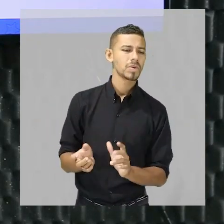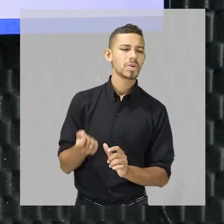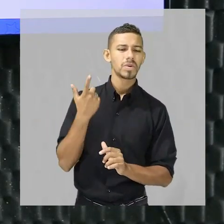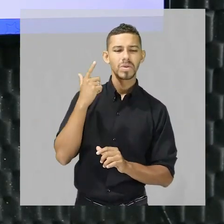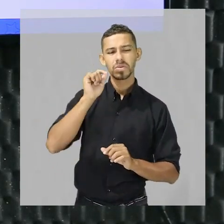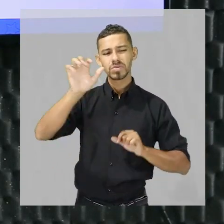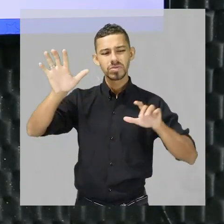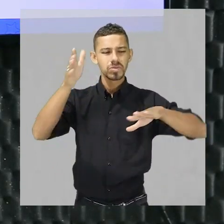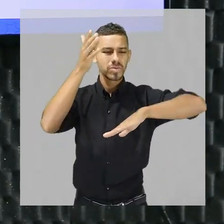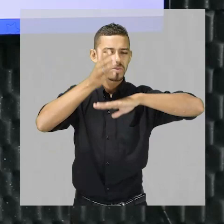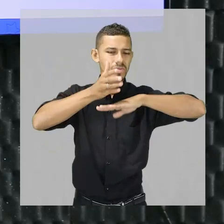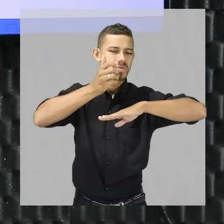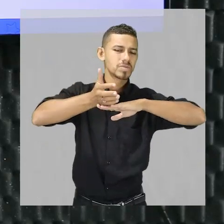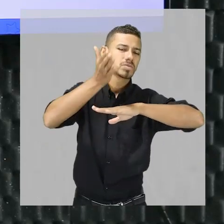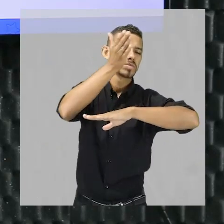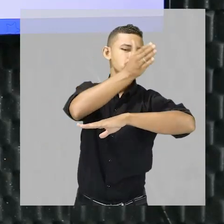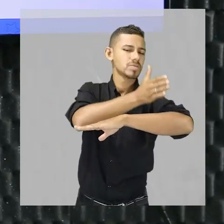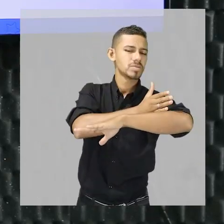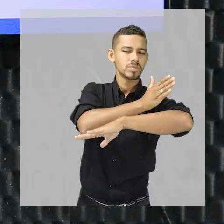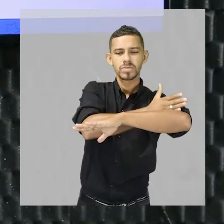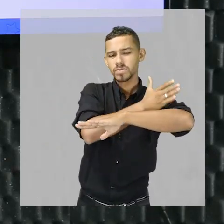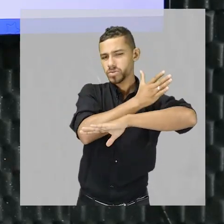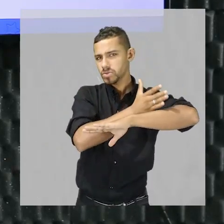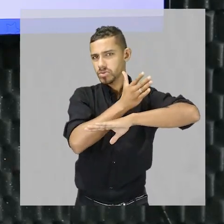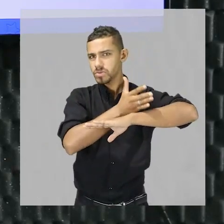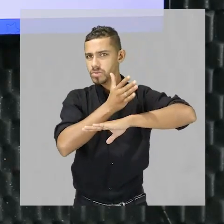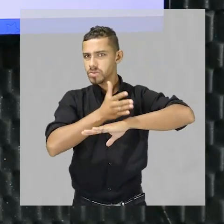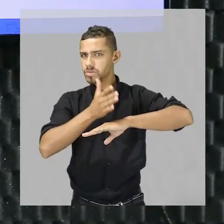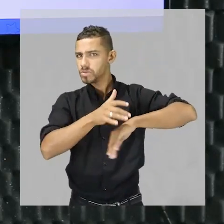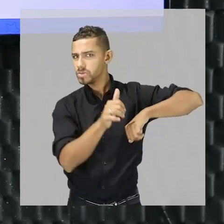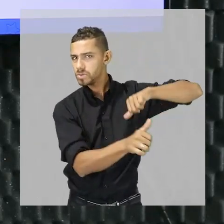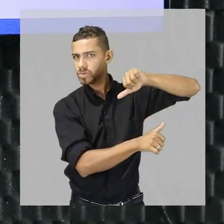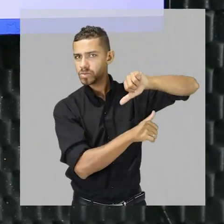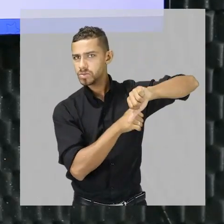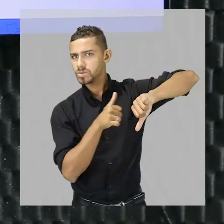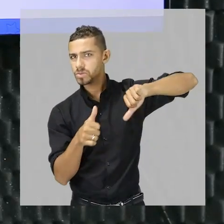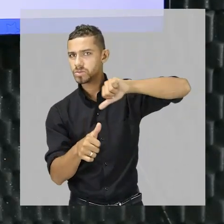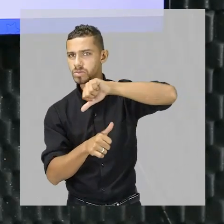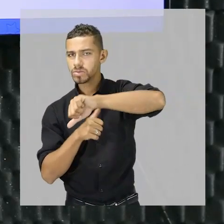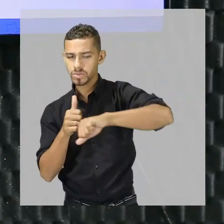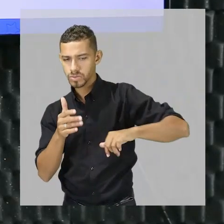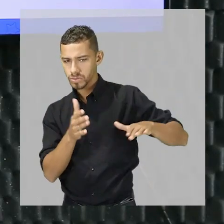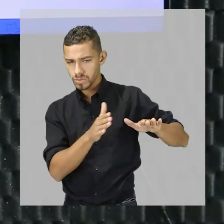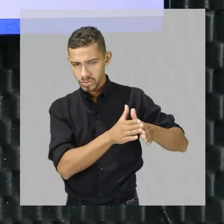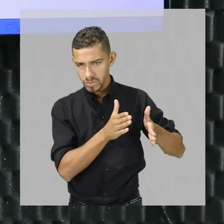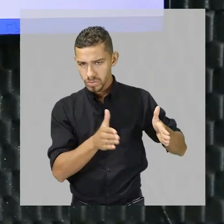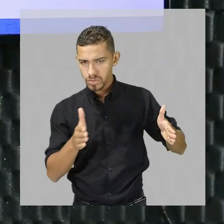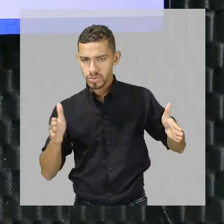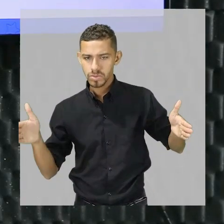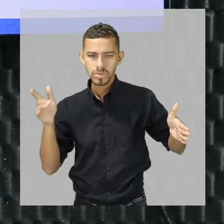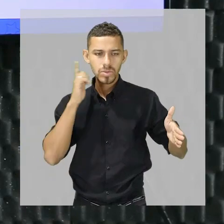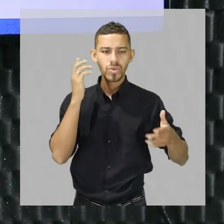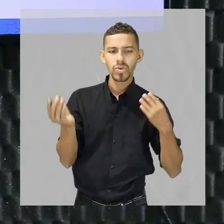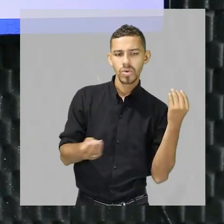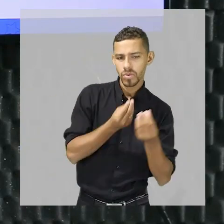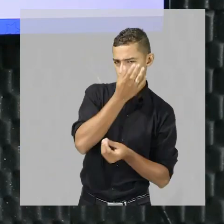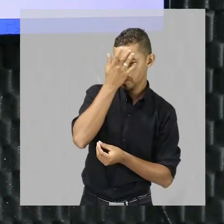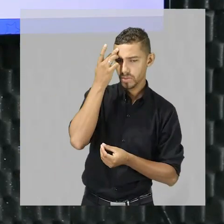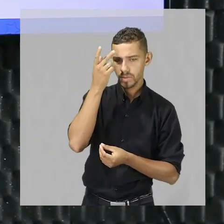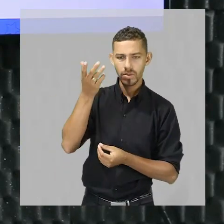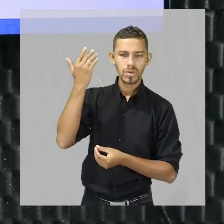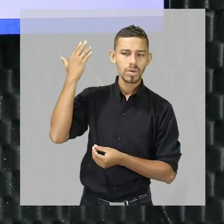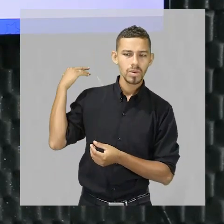da contemporaneidade, ou seja, a transição, né, a transformação que o espaço vai passando, para se compreender como as pessoas em outros